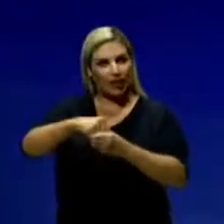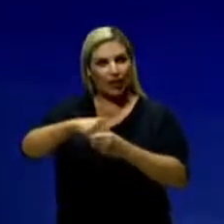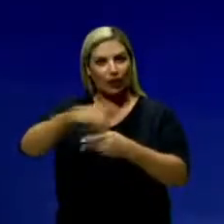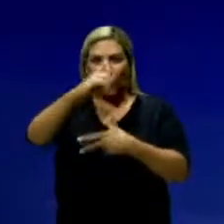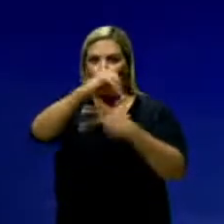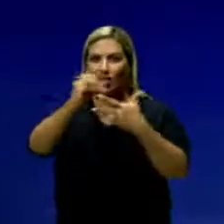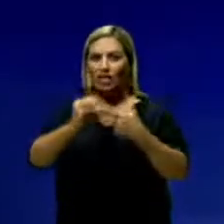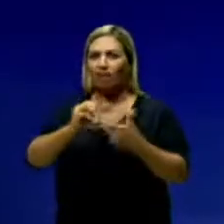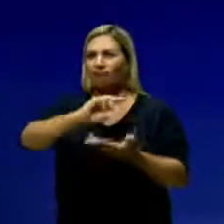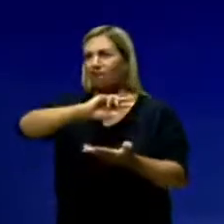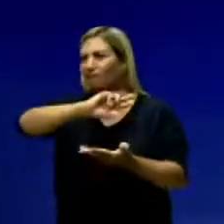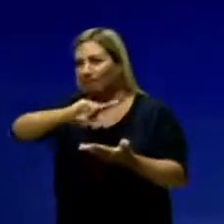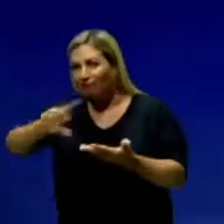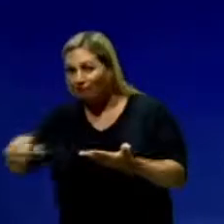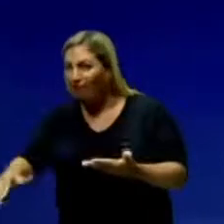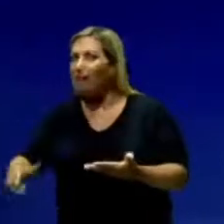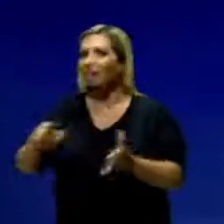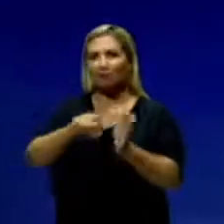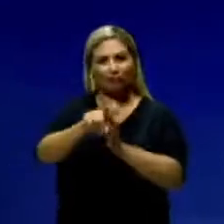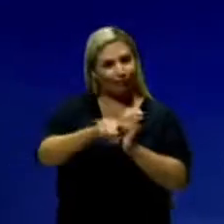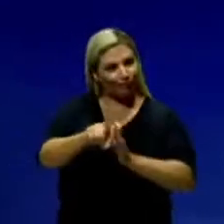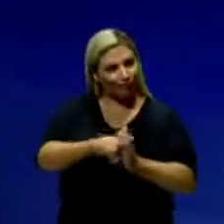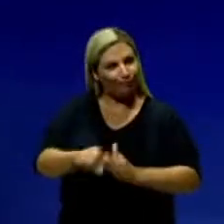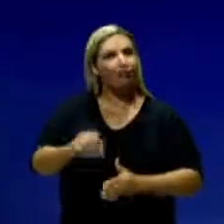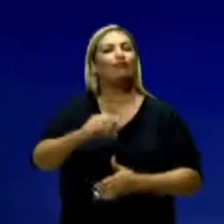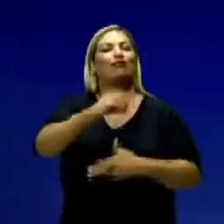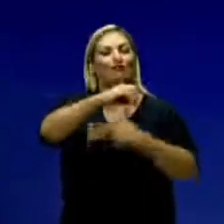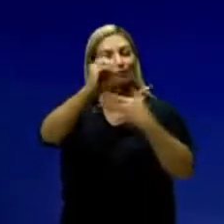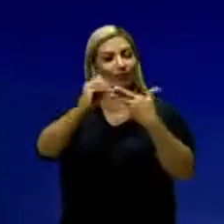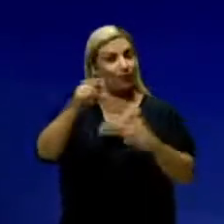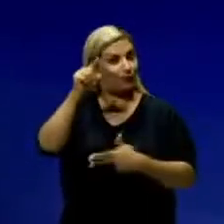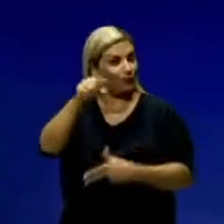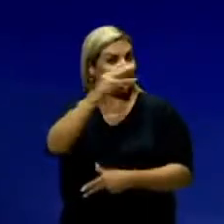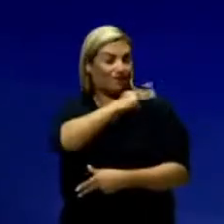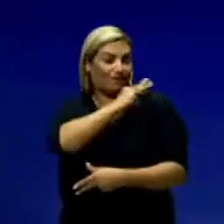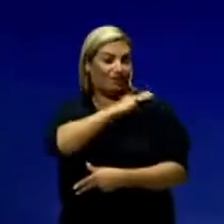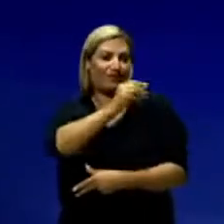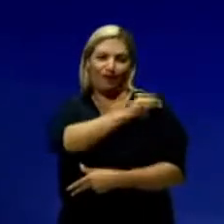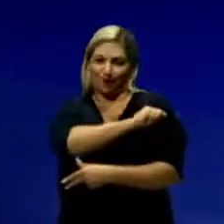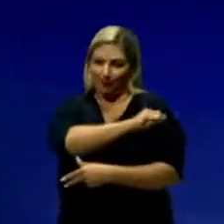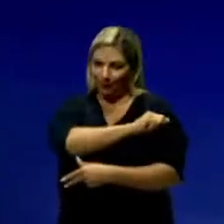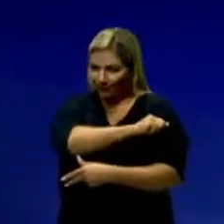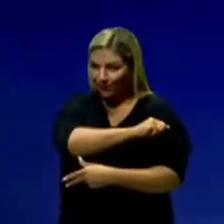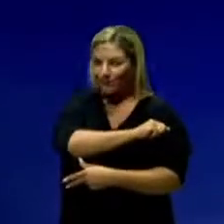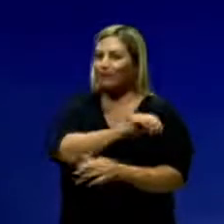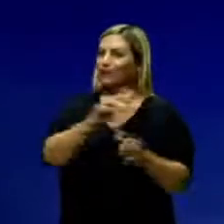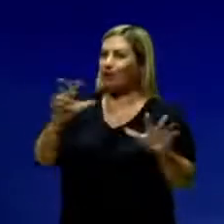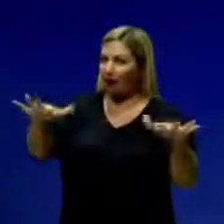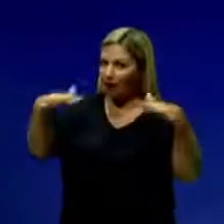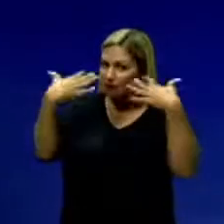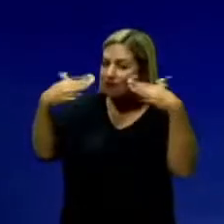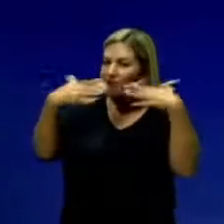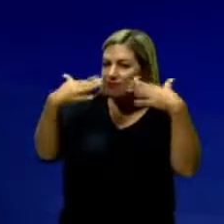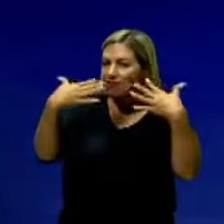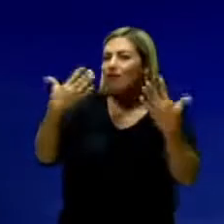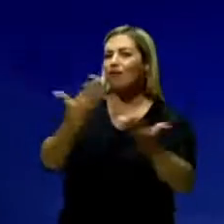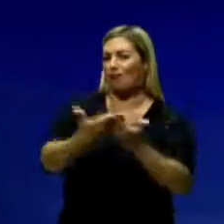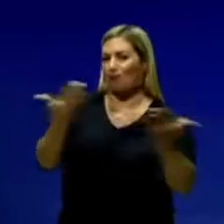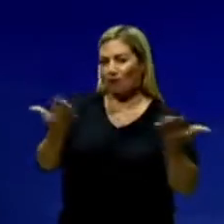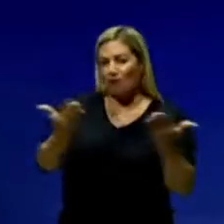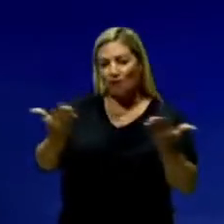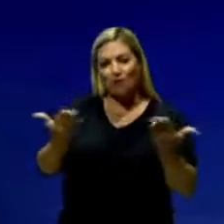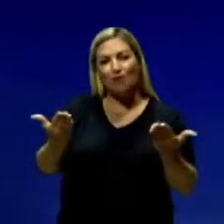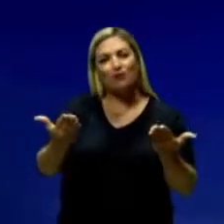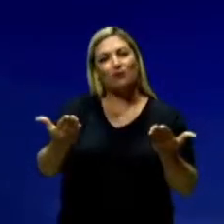despenca no Enem. Então, você que é aluno da terceira série do Ensino Médio, fique muito atento